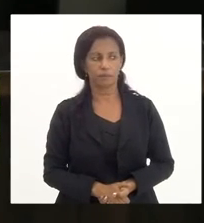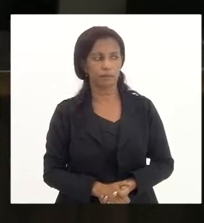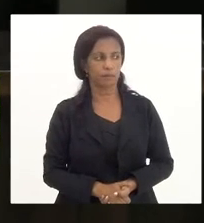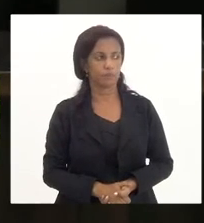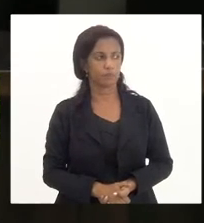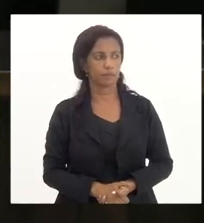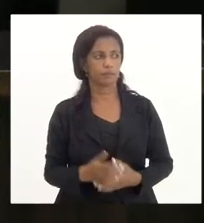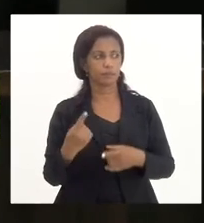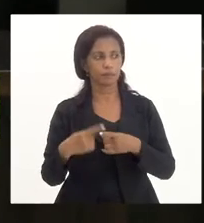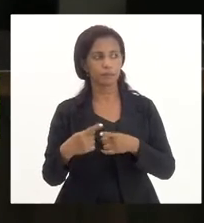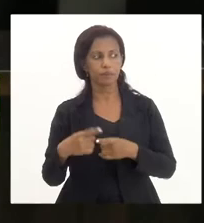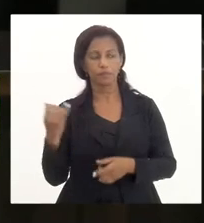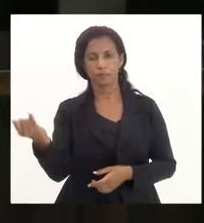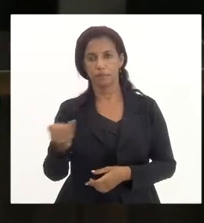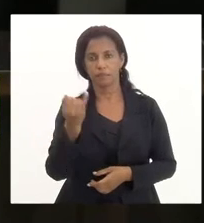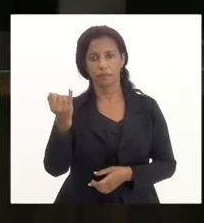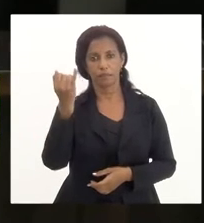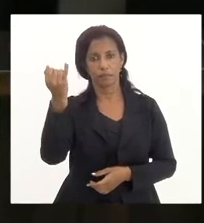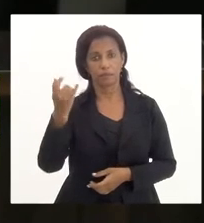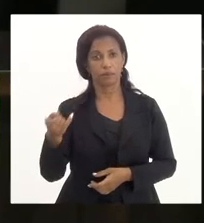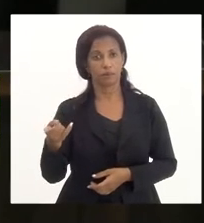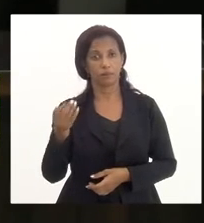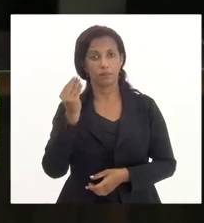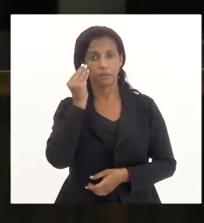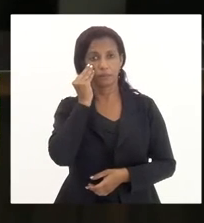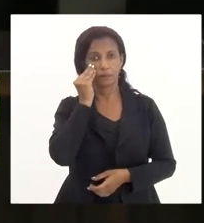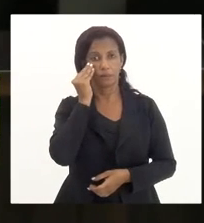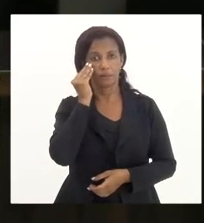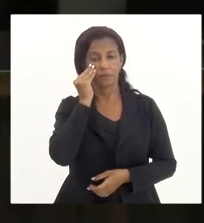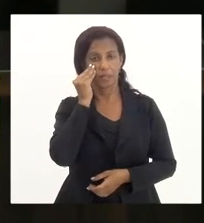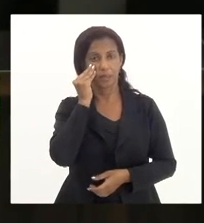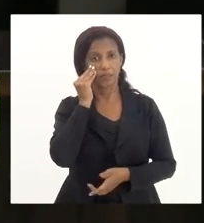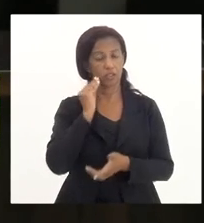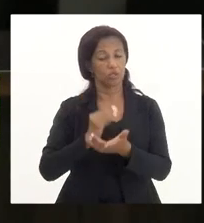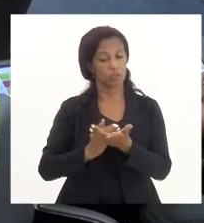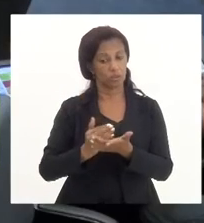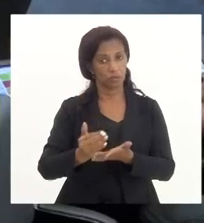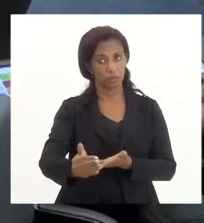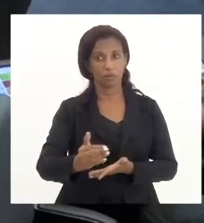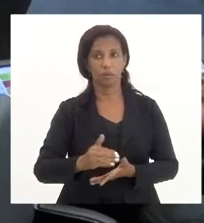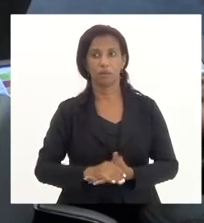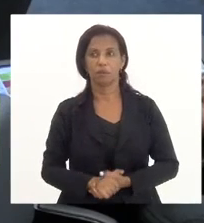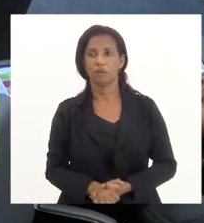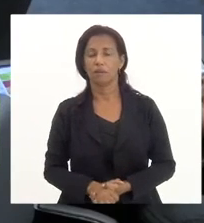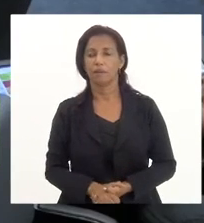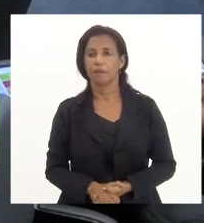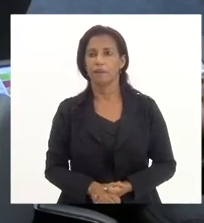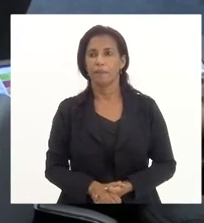Porque é importante que ele esteja ouvindo desde o início